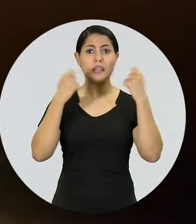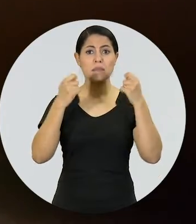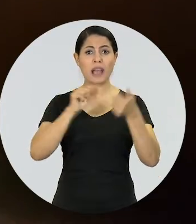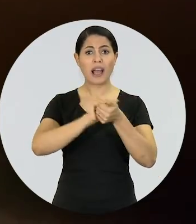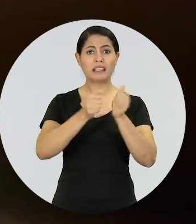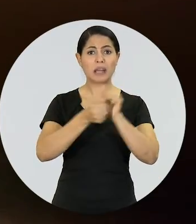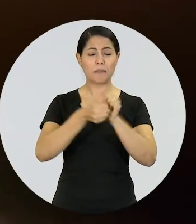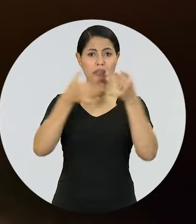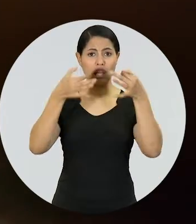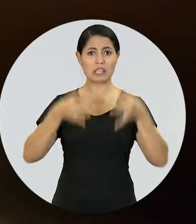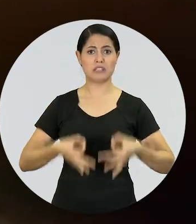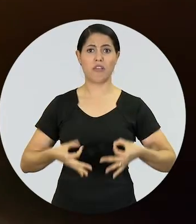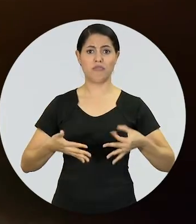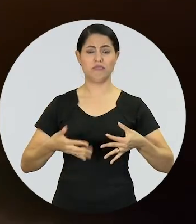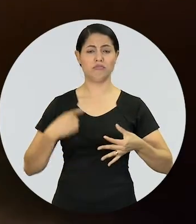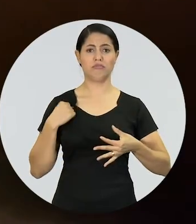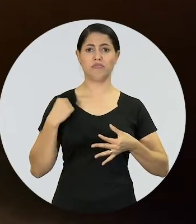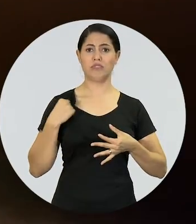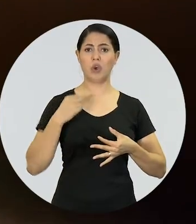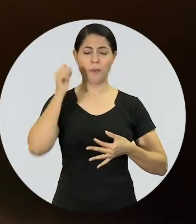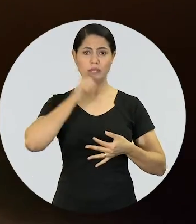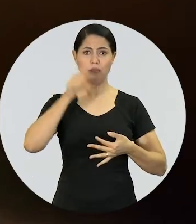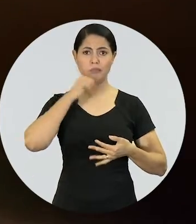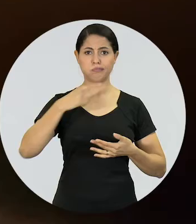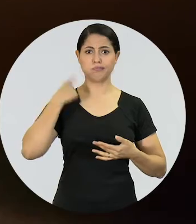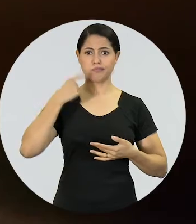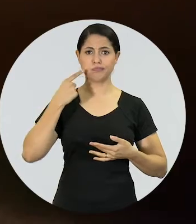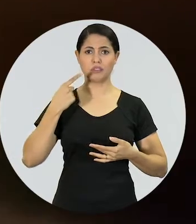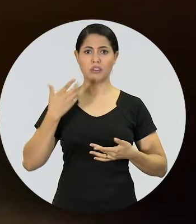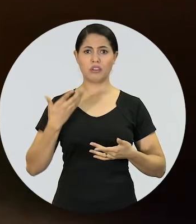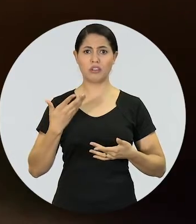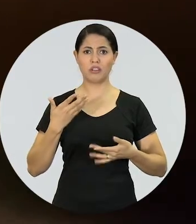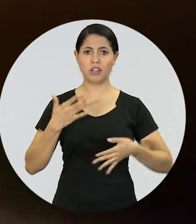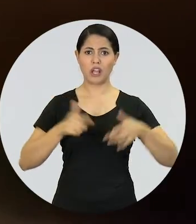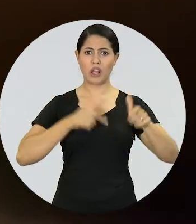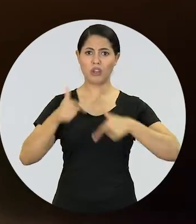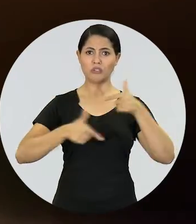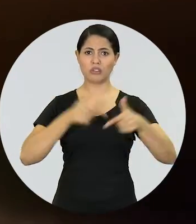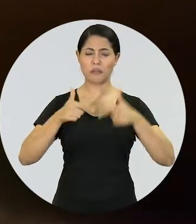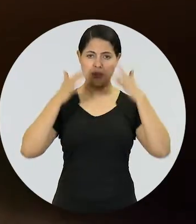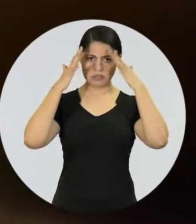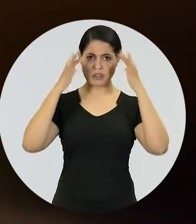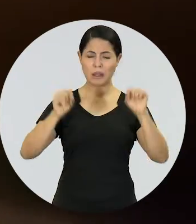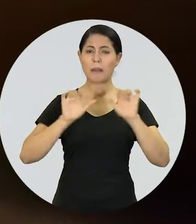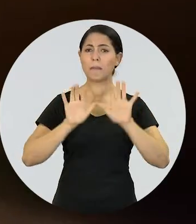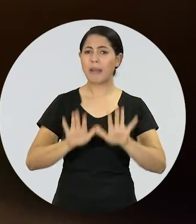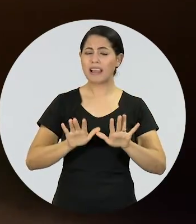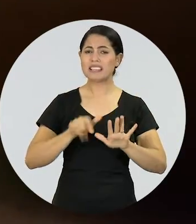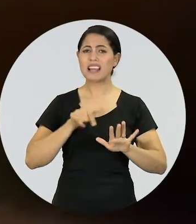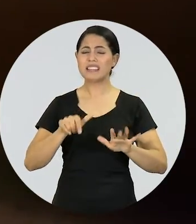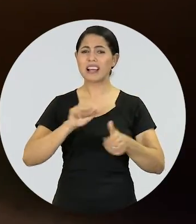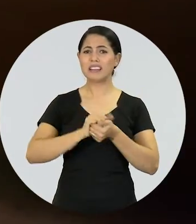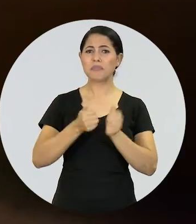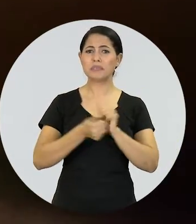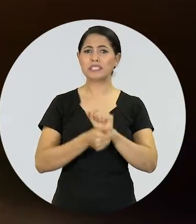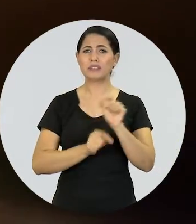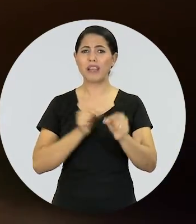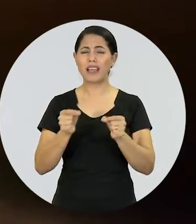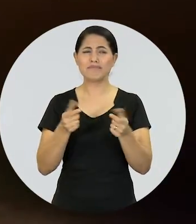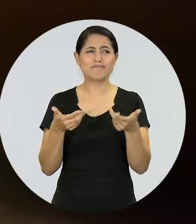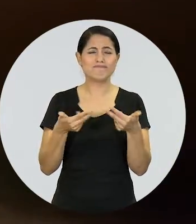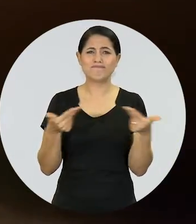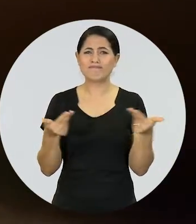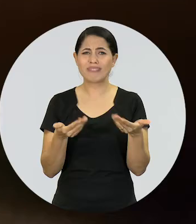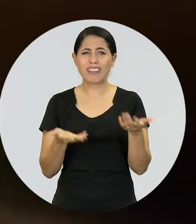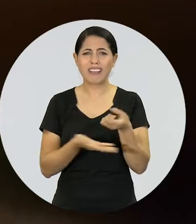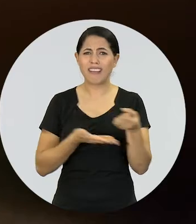que deve haver uma adequação da roupa da advogada ao trabalho no fórum. Só que essa adequação é